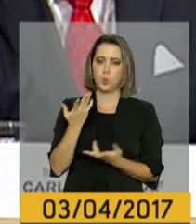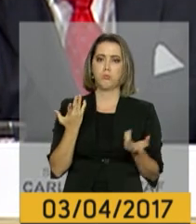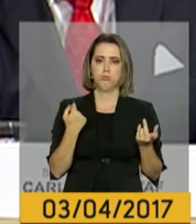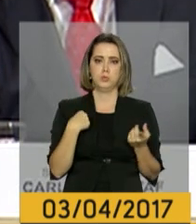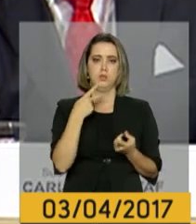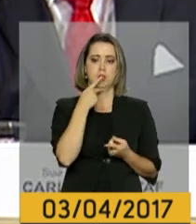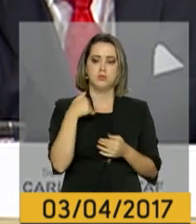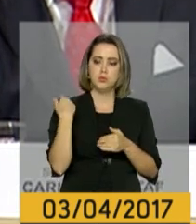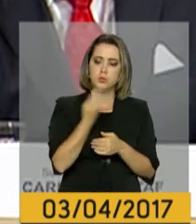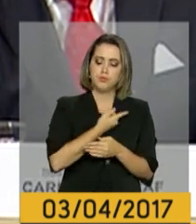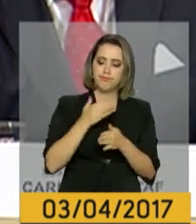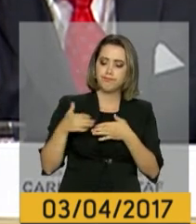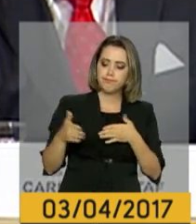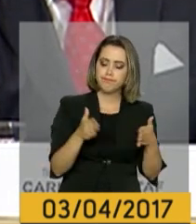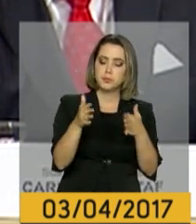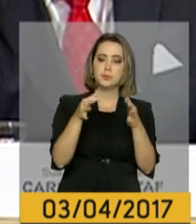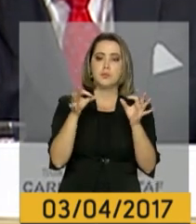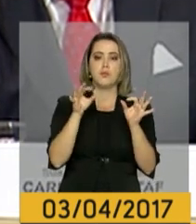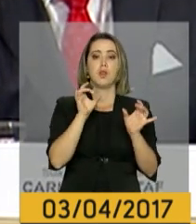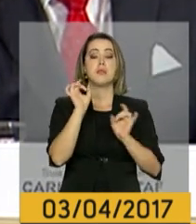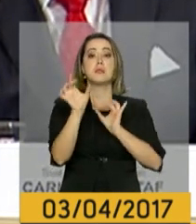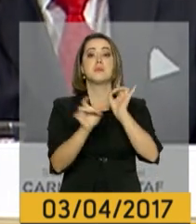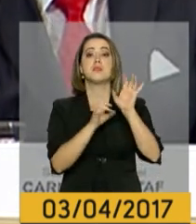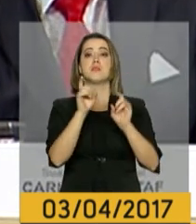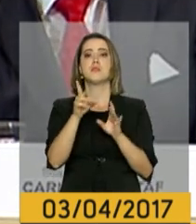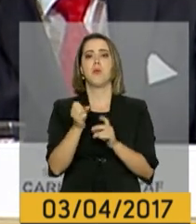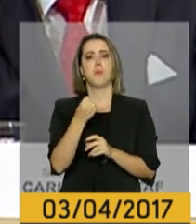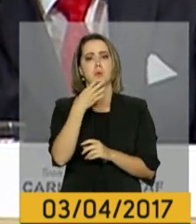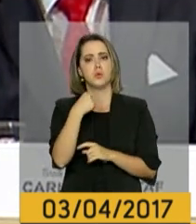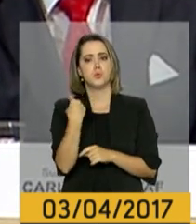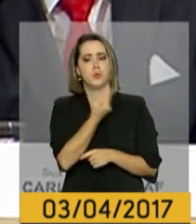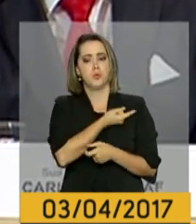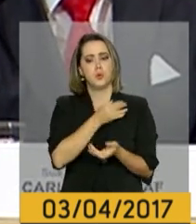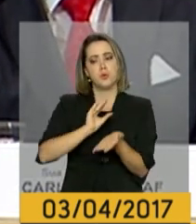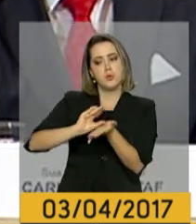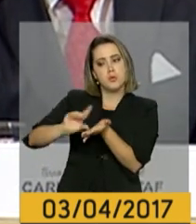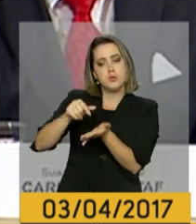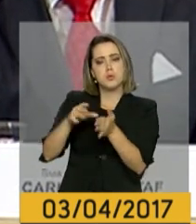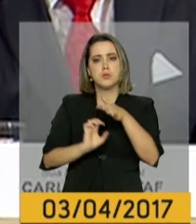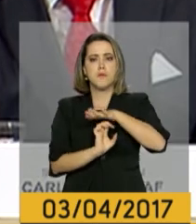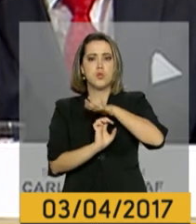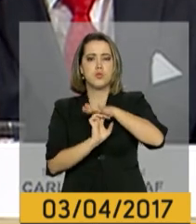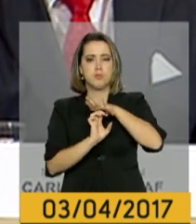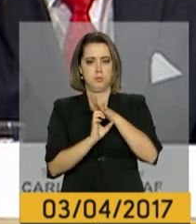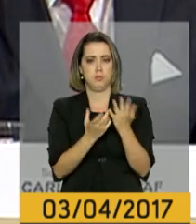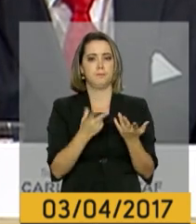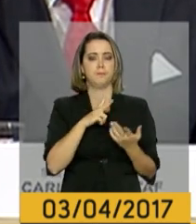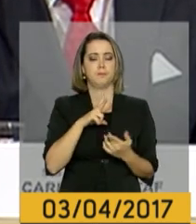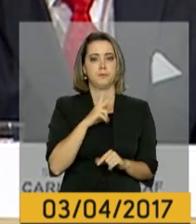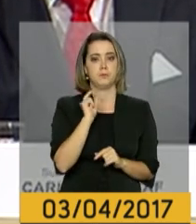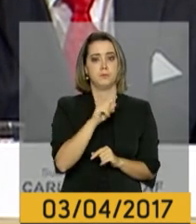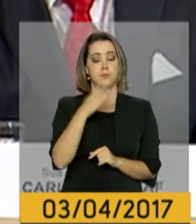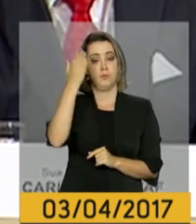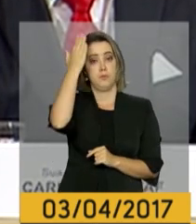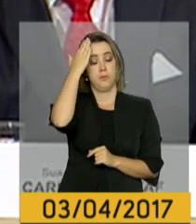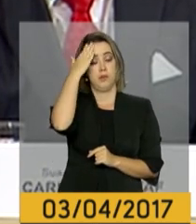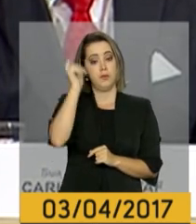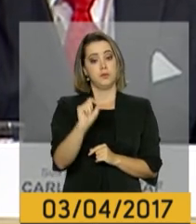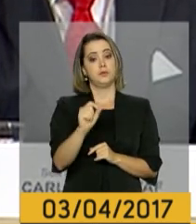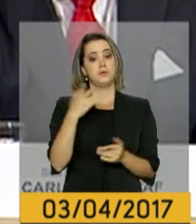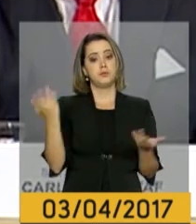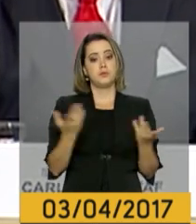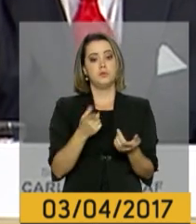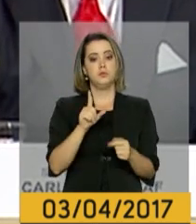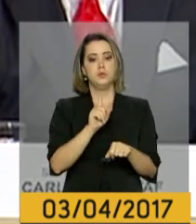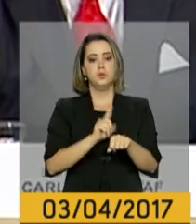que atravessamos um período especialmente favorável para os investimentos privados. Sei que o atual